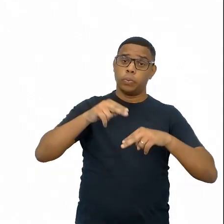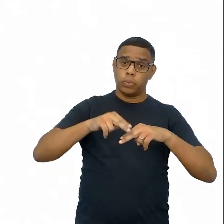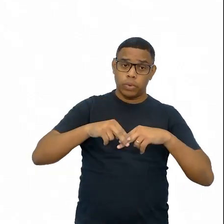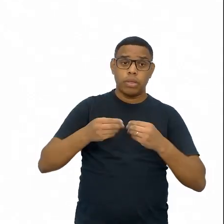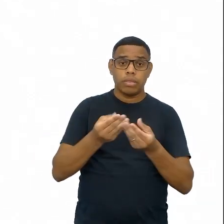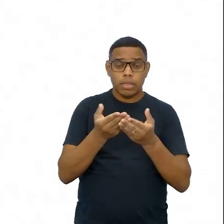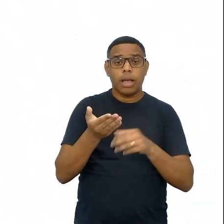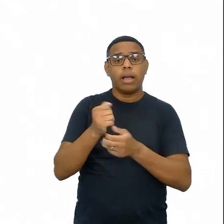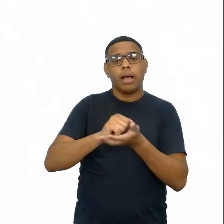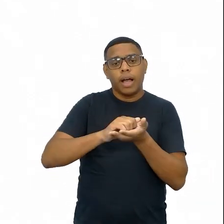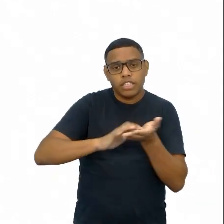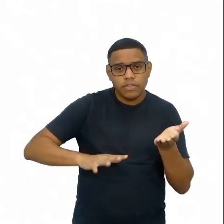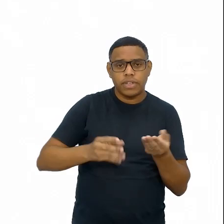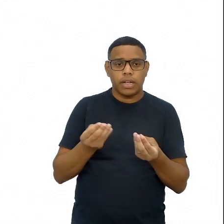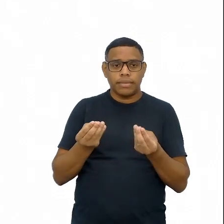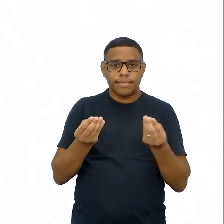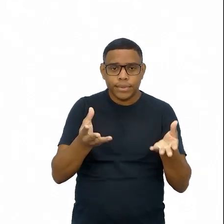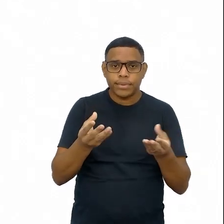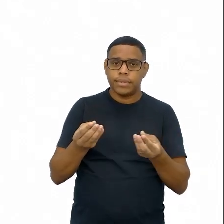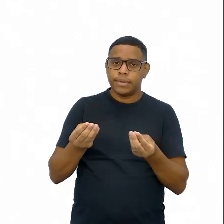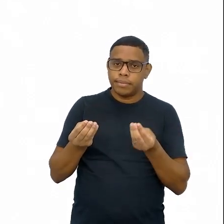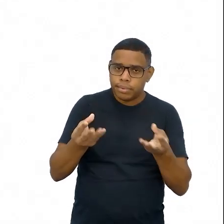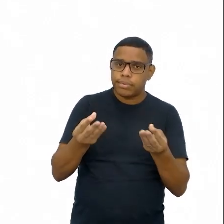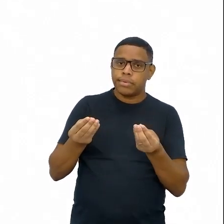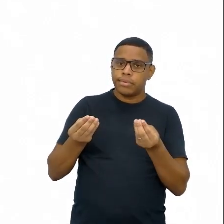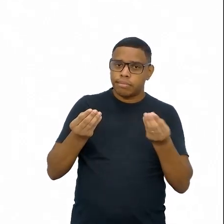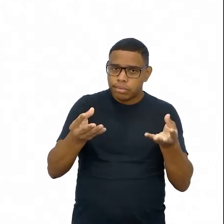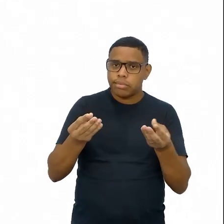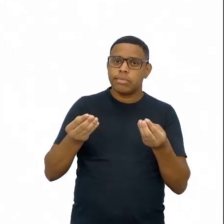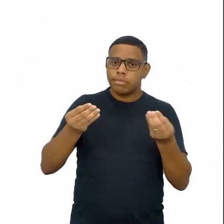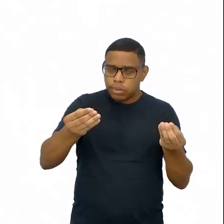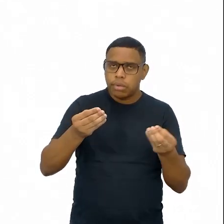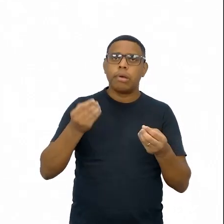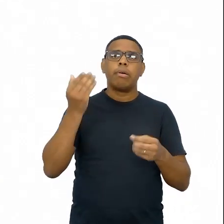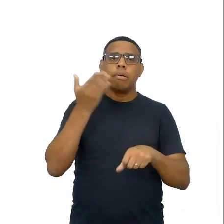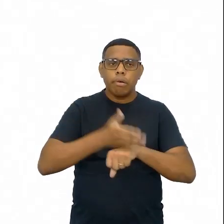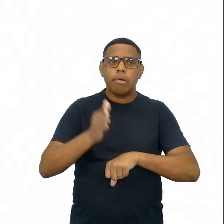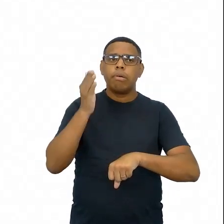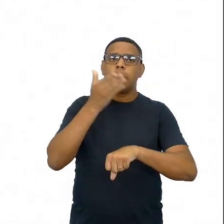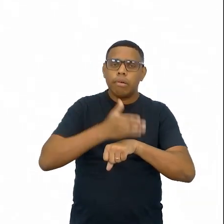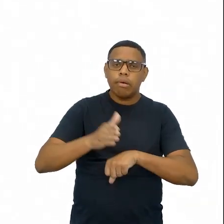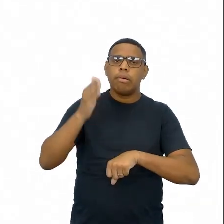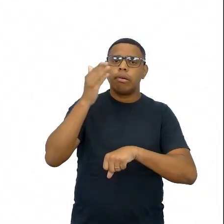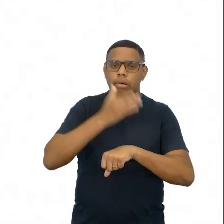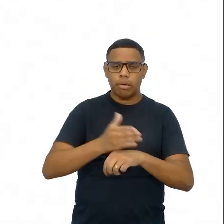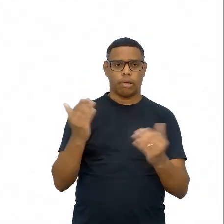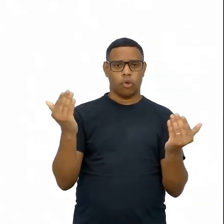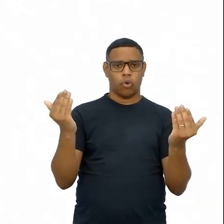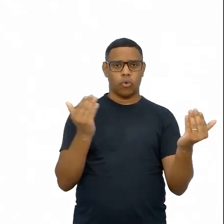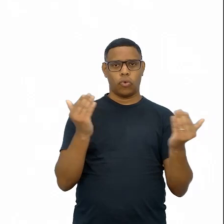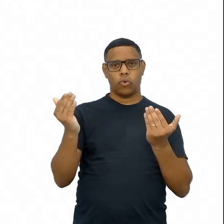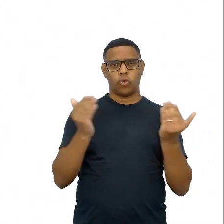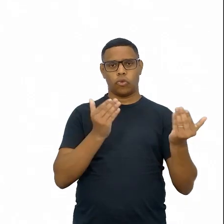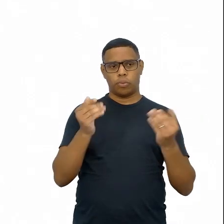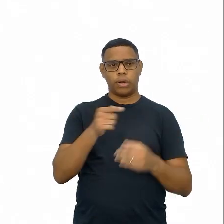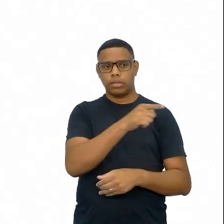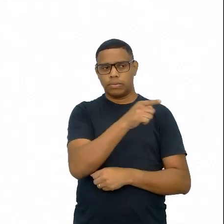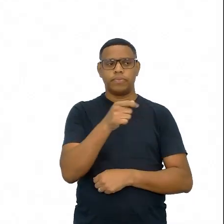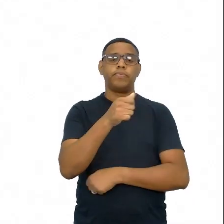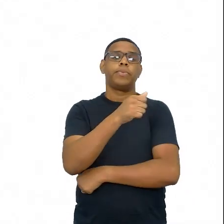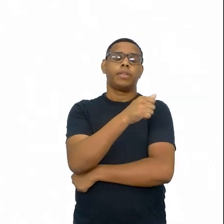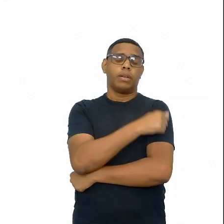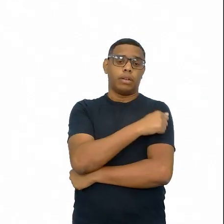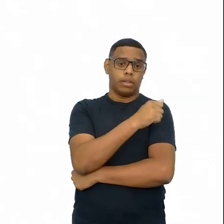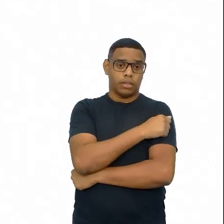proporcionar várias atividades que possibilitam a comparação, né? E que contribuem para que os estudantes possam ir,